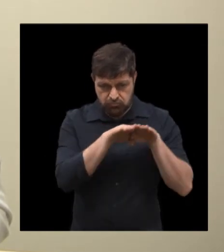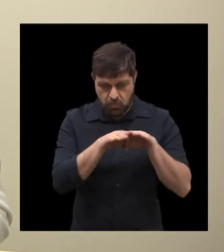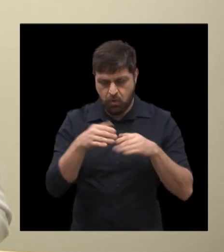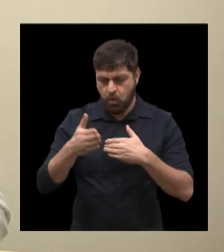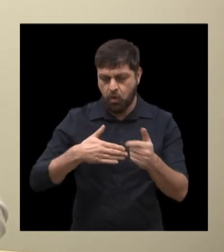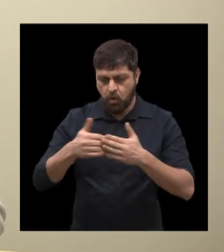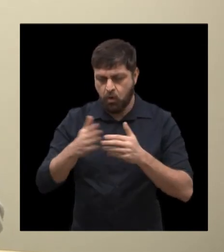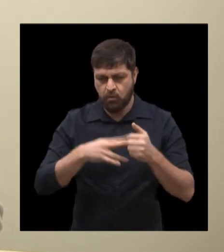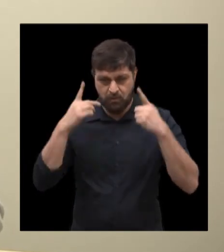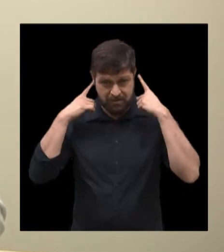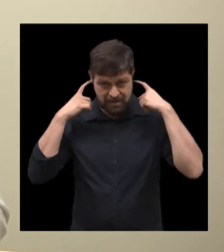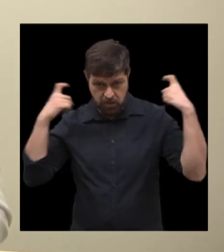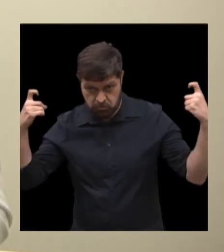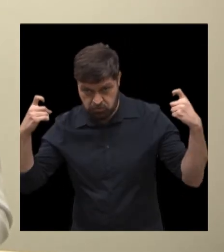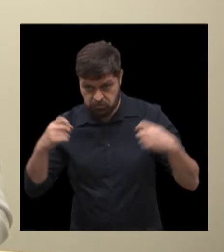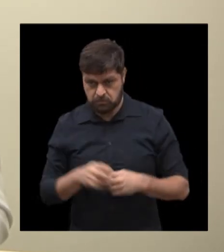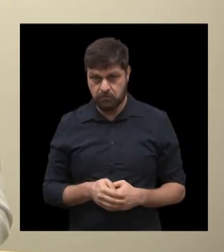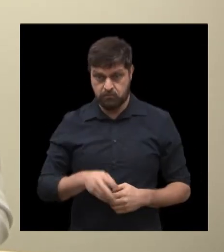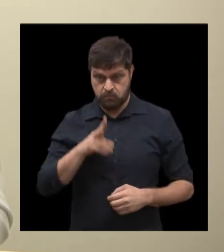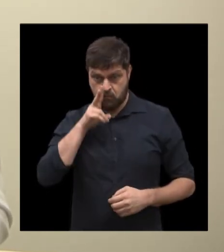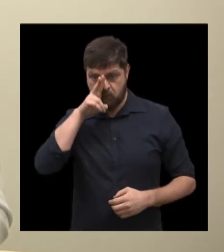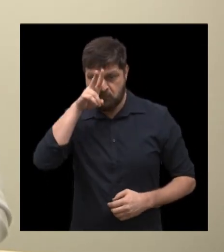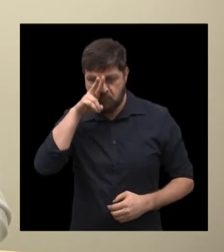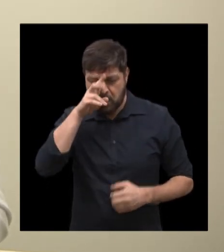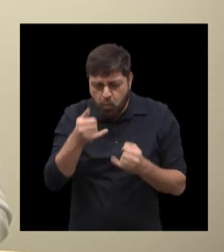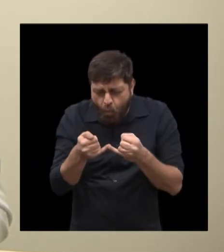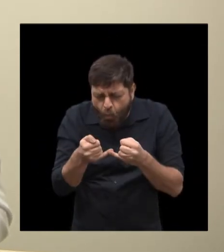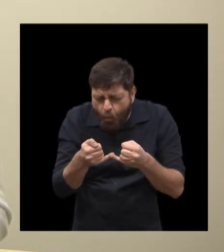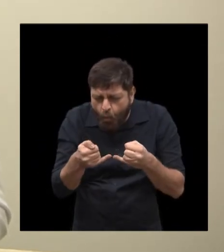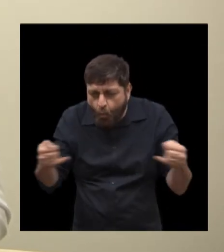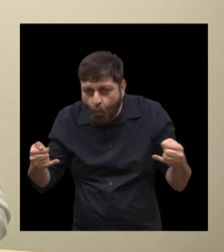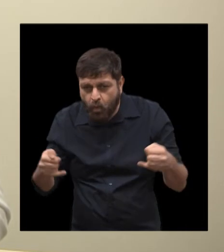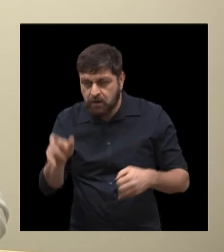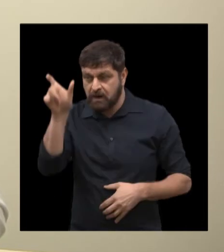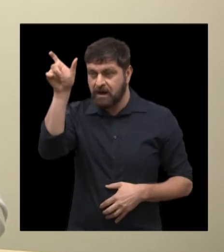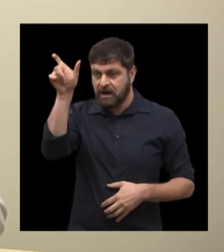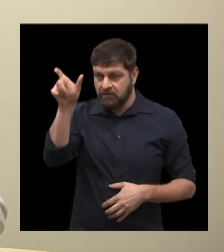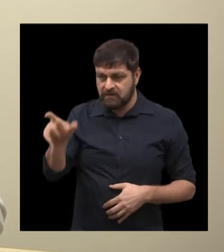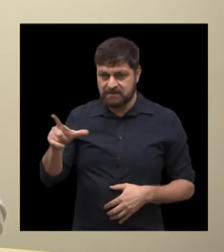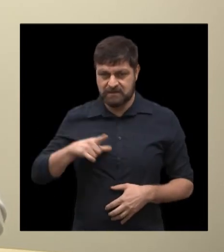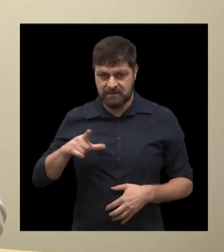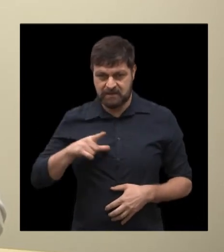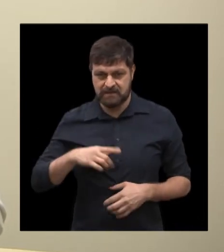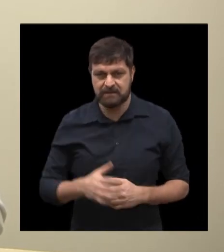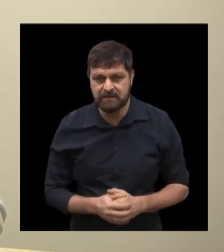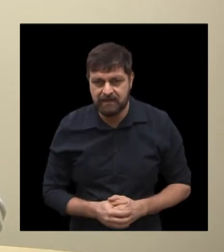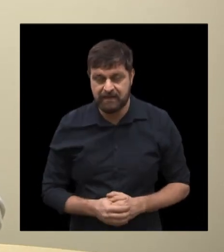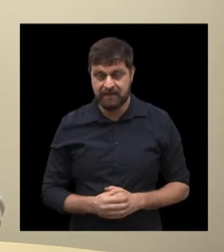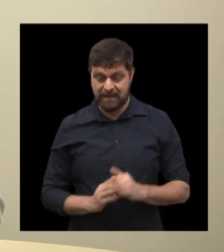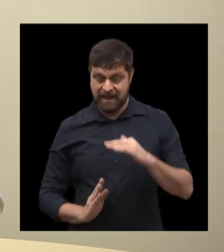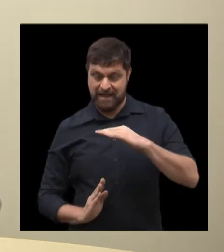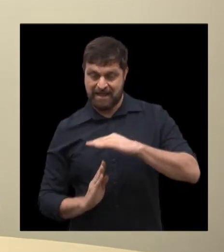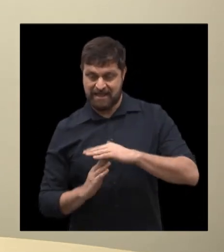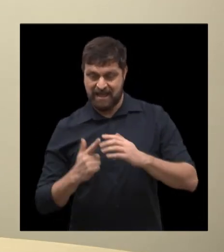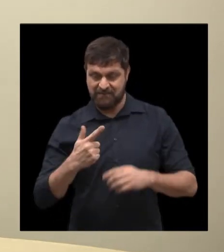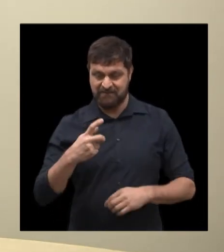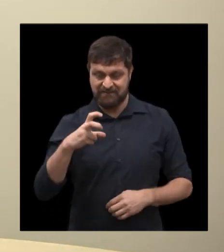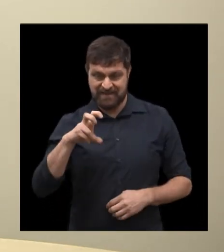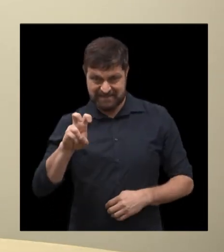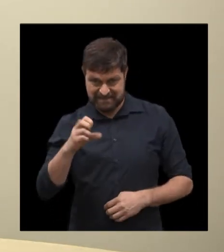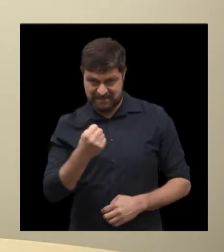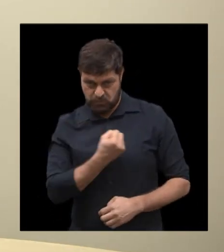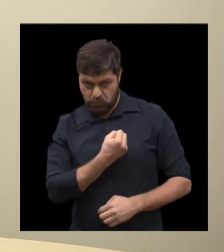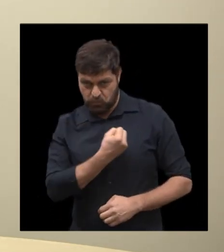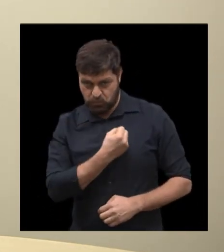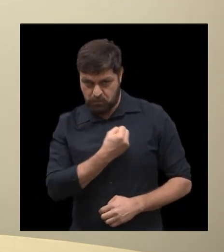de som, dos mais graves aos mais agudos, a sua resposta seja menor do que 25 decibéis. Ou